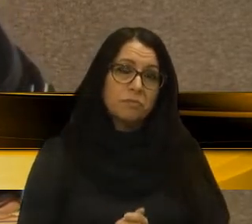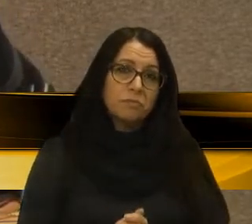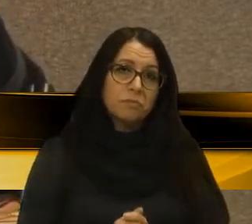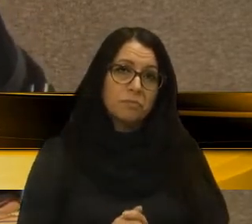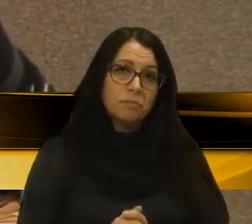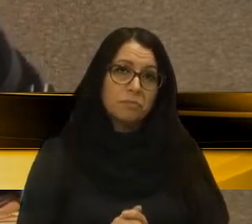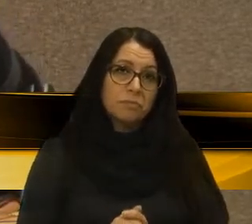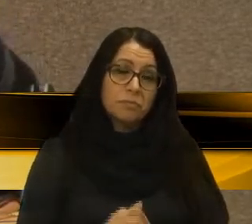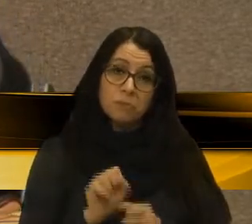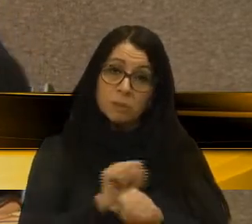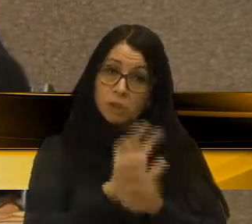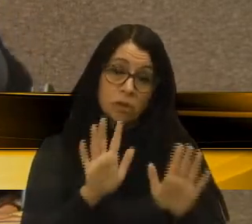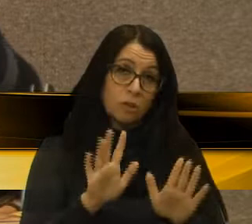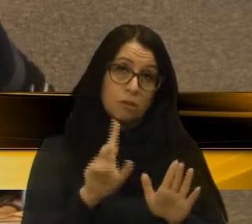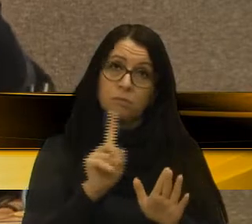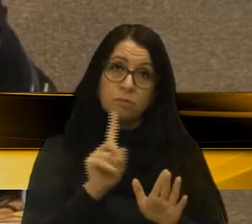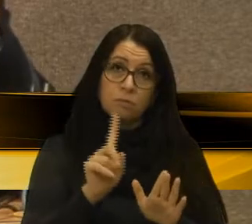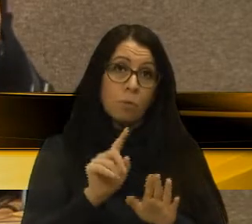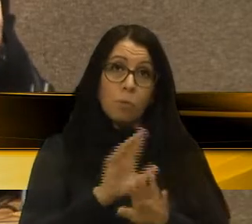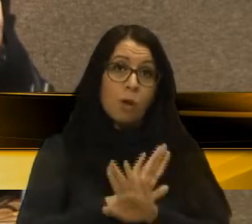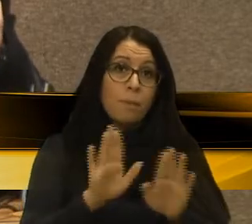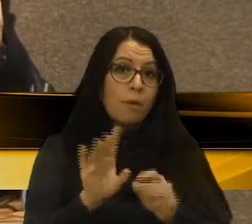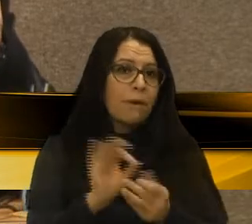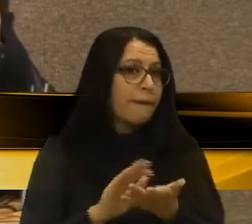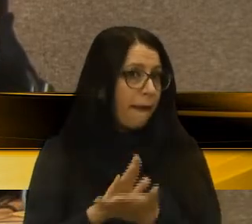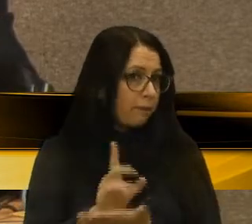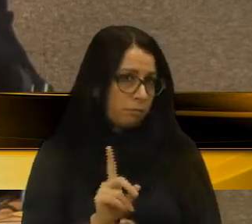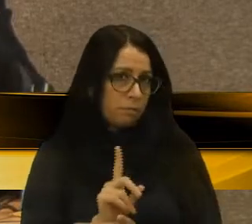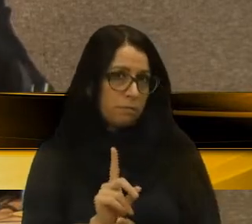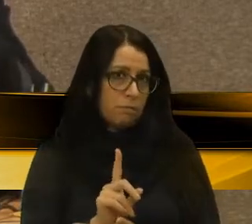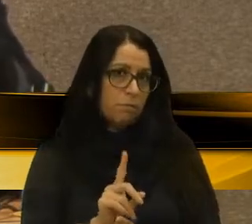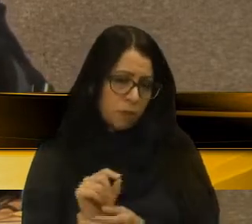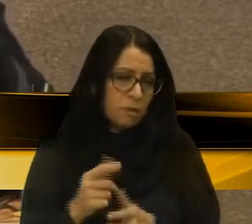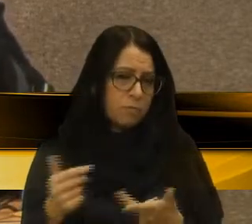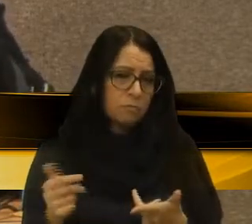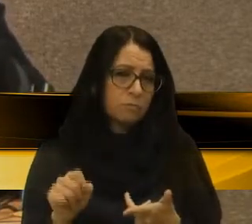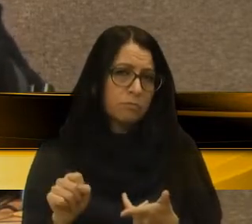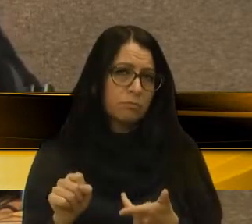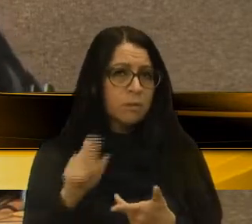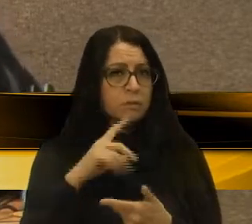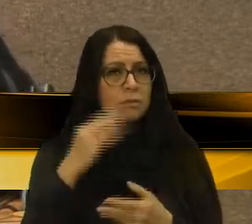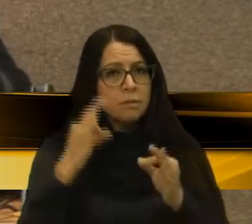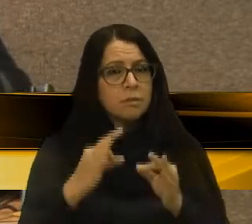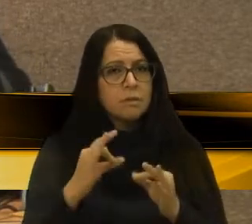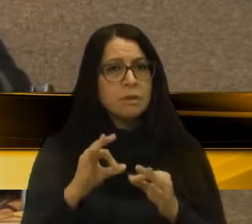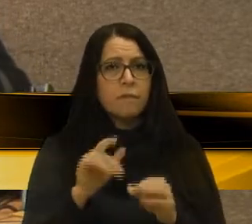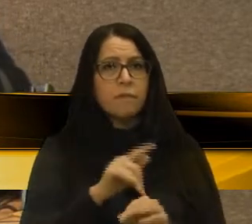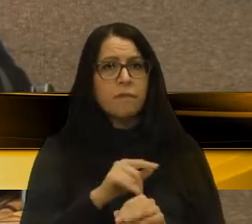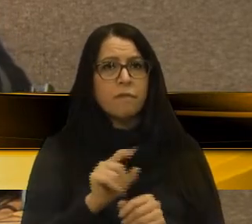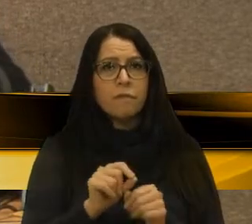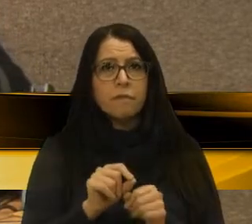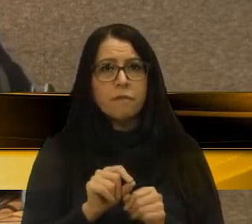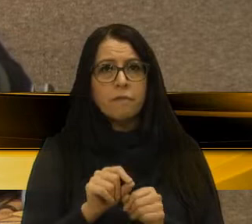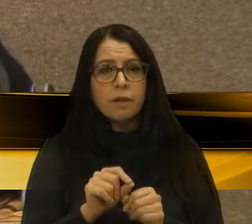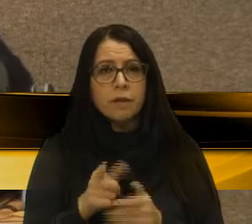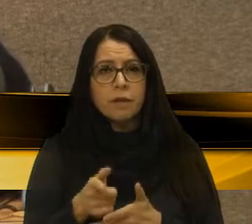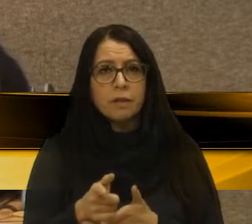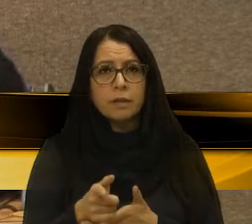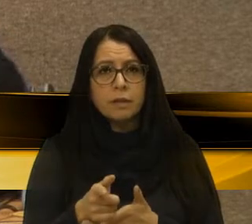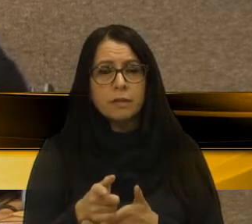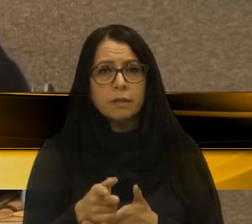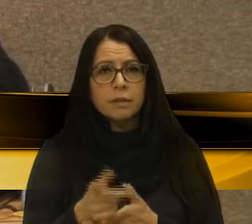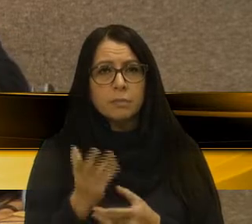só para deixar bem claro, que não acabou em pizza, tá? E tenho certeza que não vai acabar em pizza